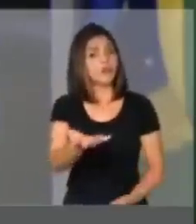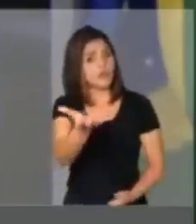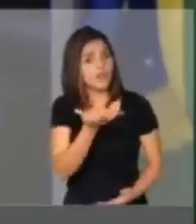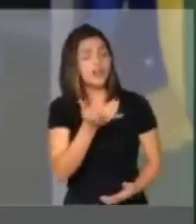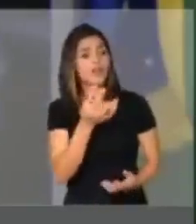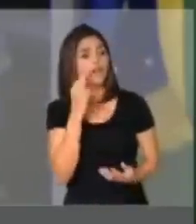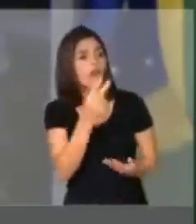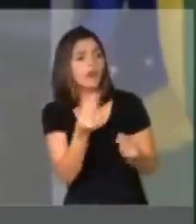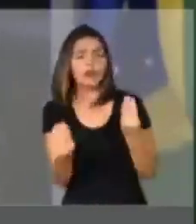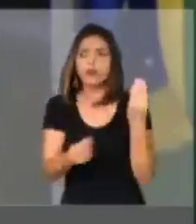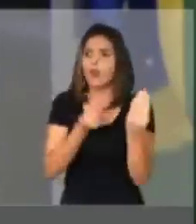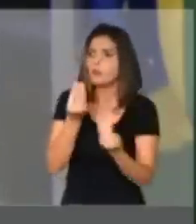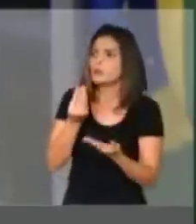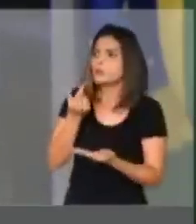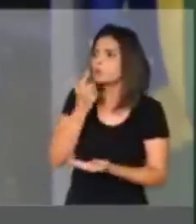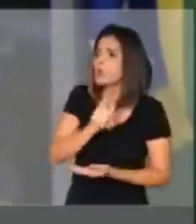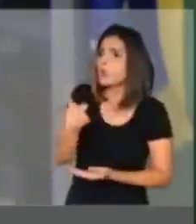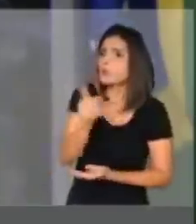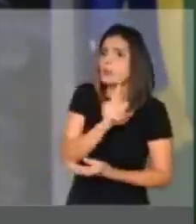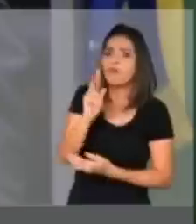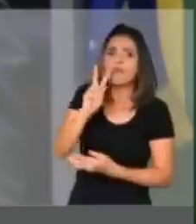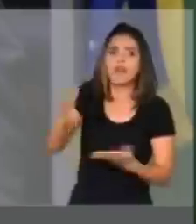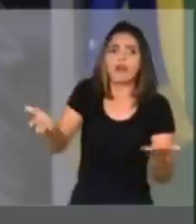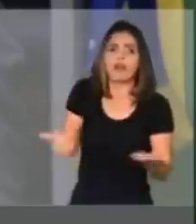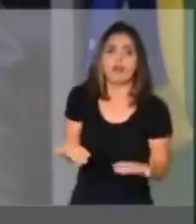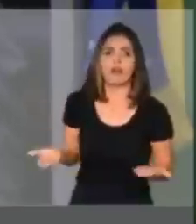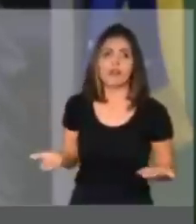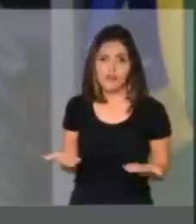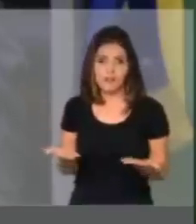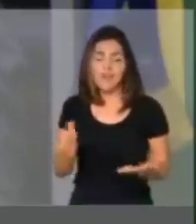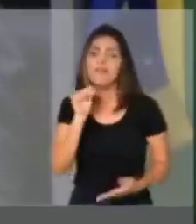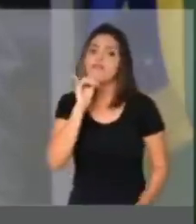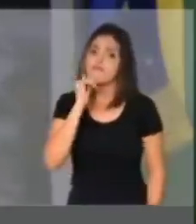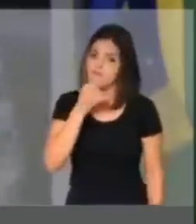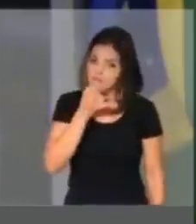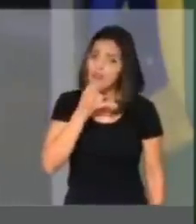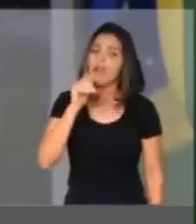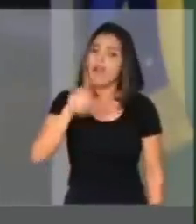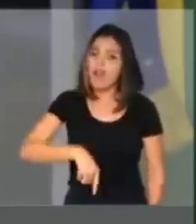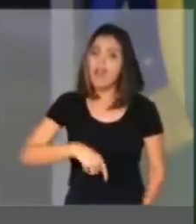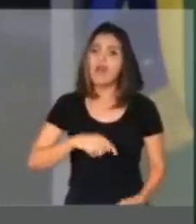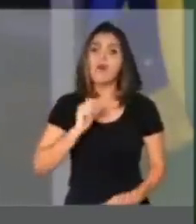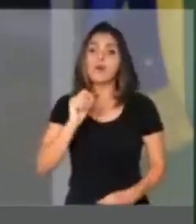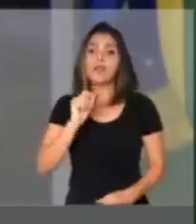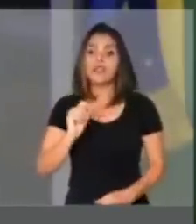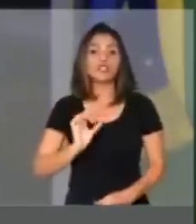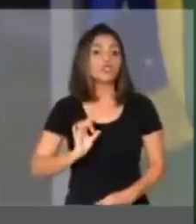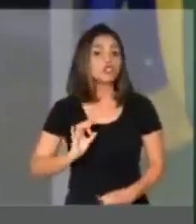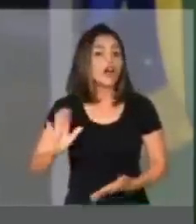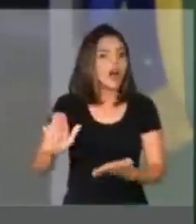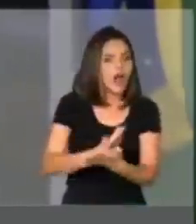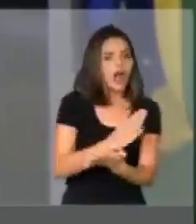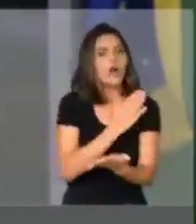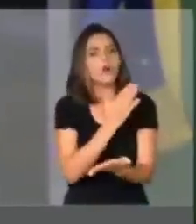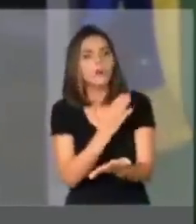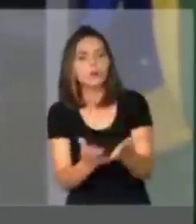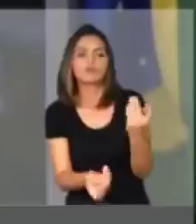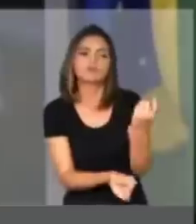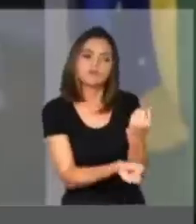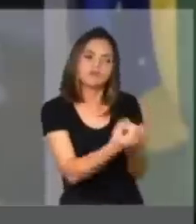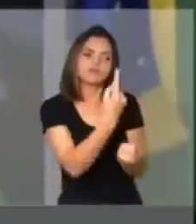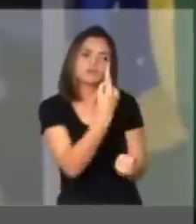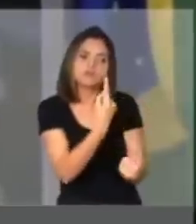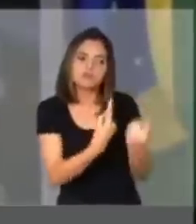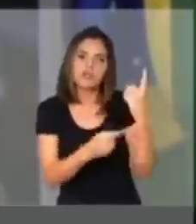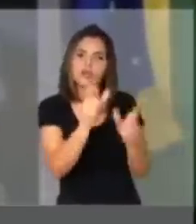estou encontrando aqui neste plenário. Infelizmente, eco essas palavras, salvo alguns deputados, inclusive